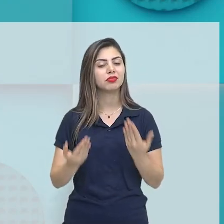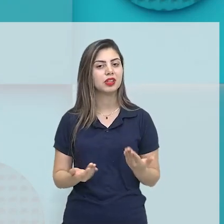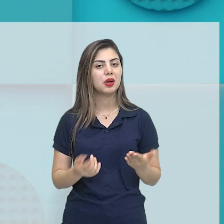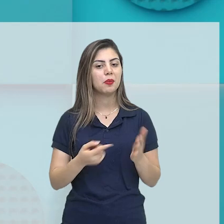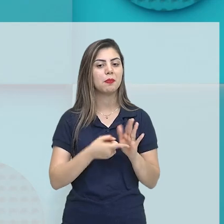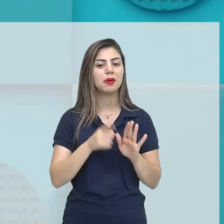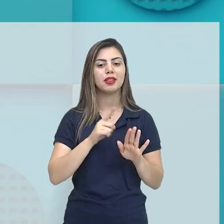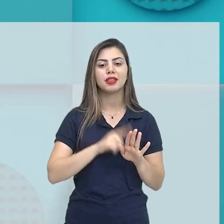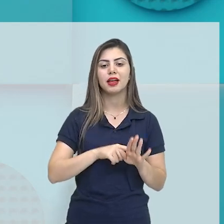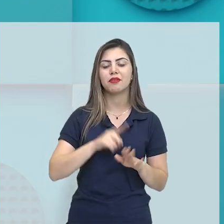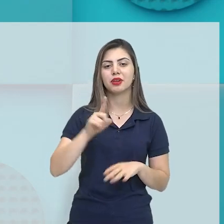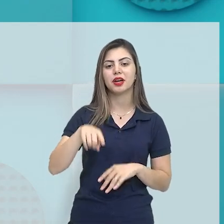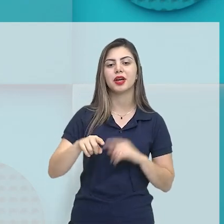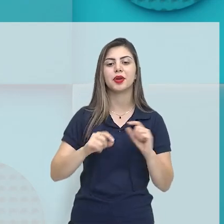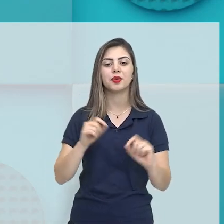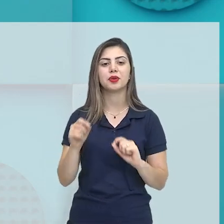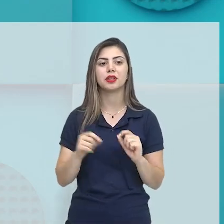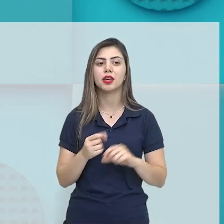das